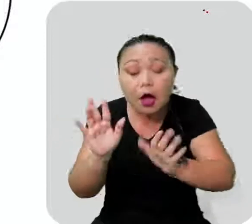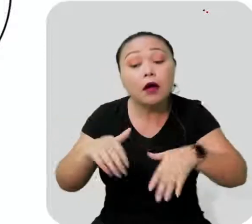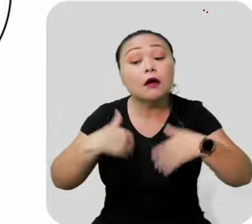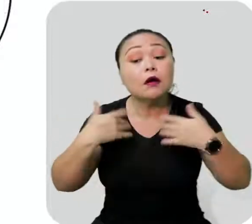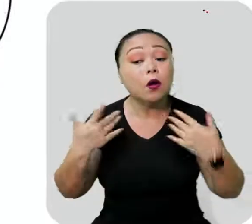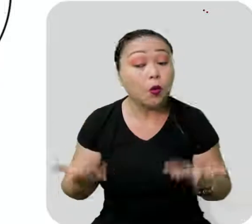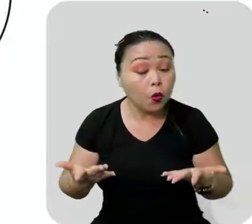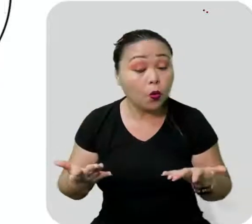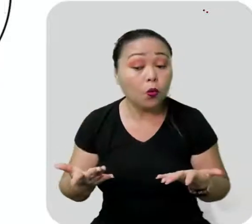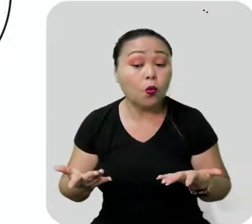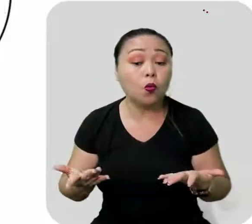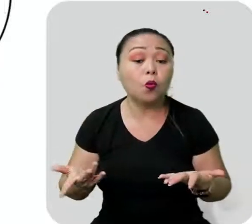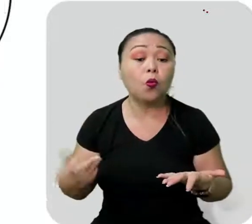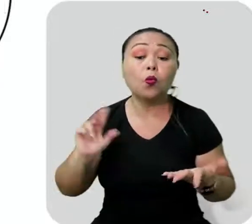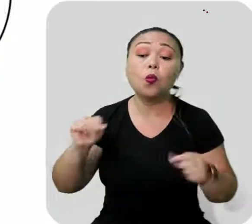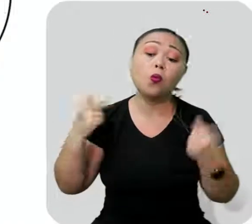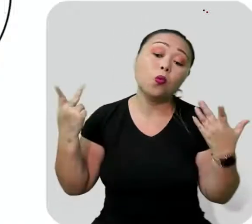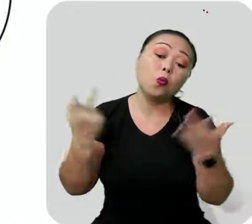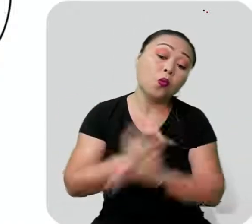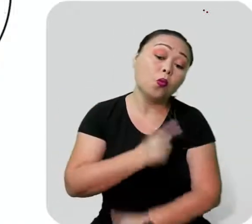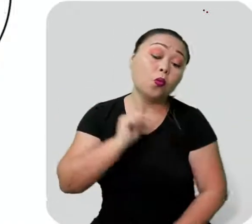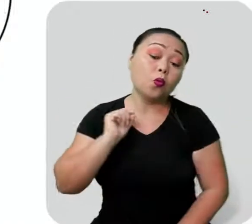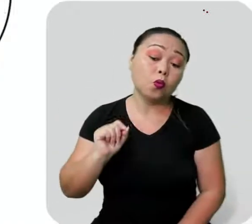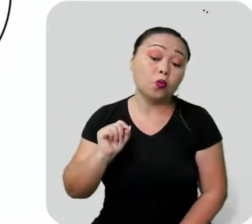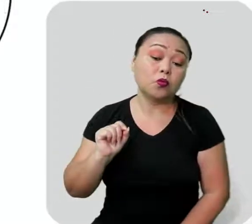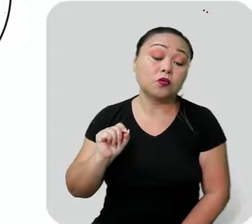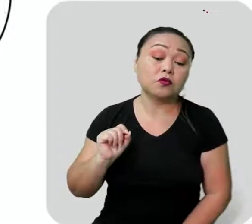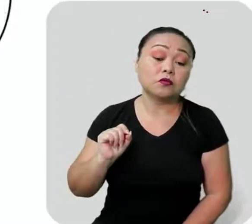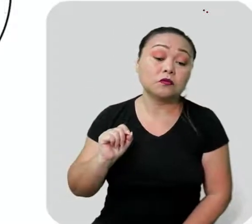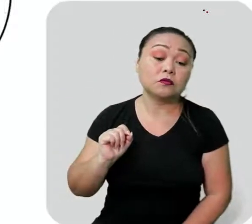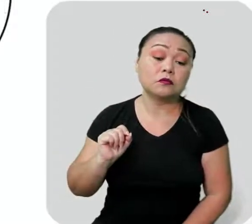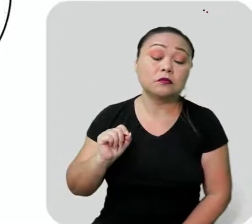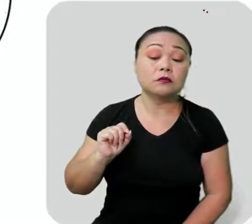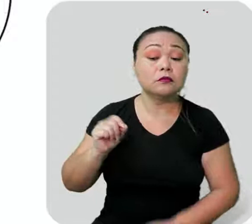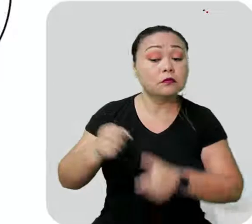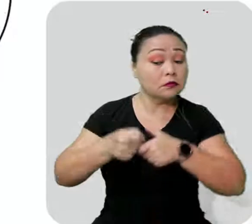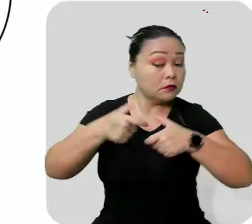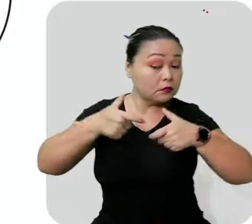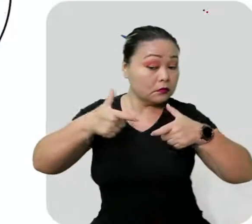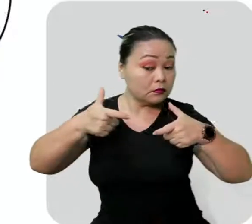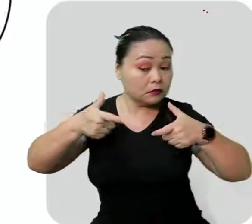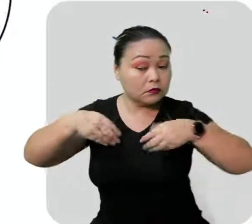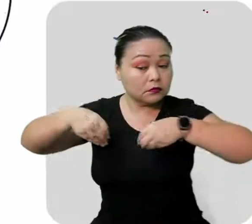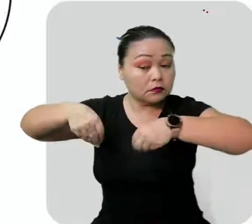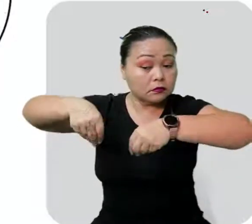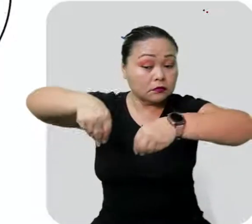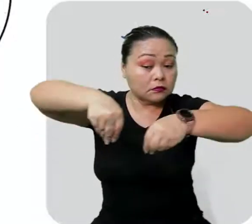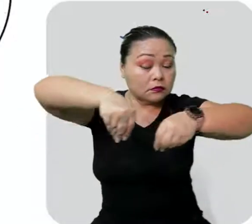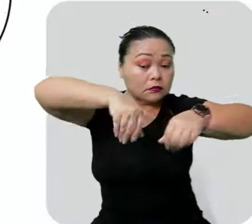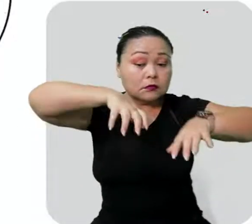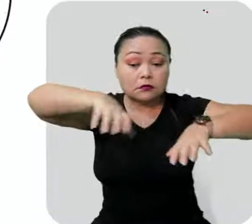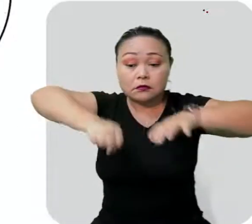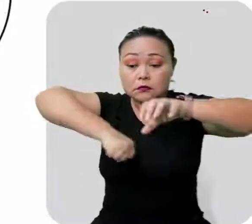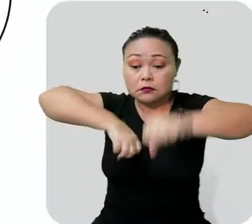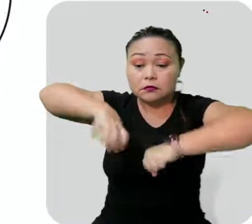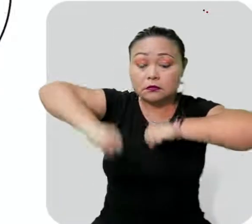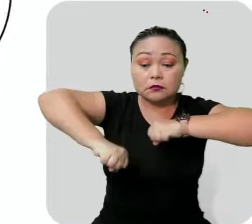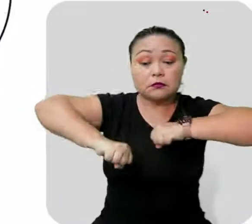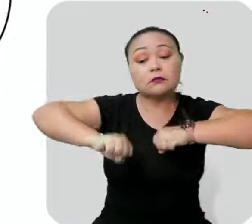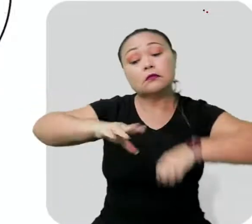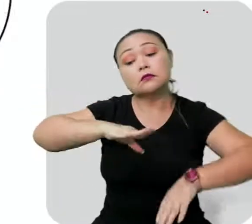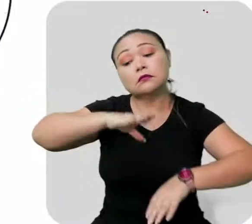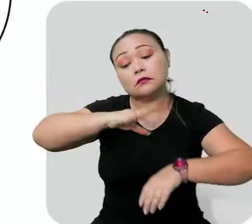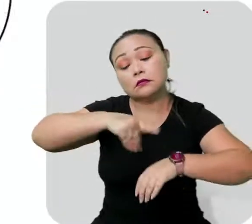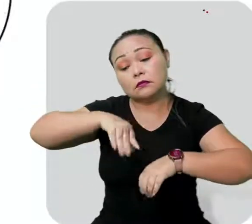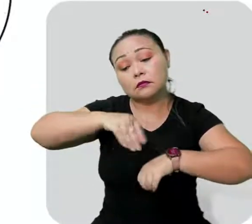isso com isso o que aconteceu com isso aumentou o território o domingo território